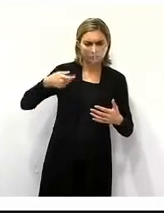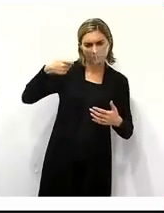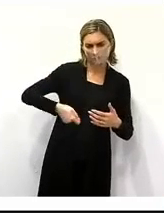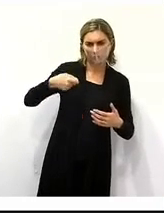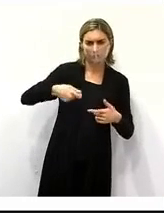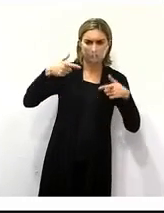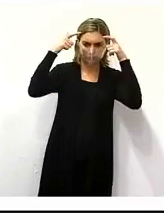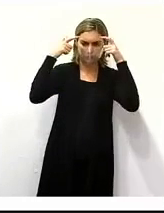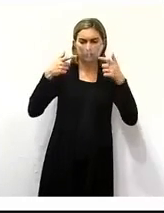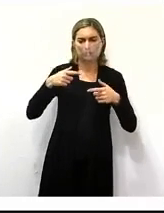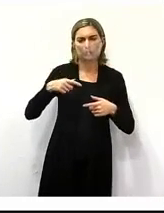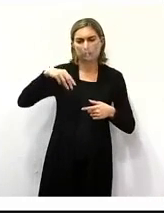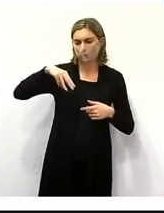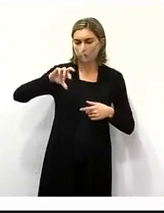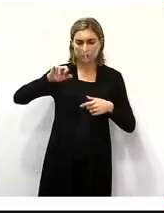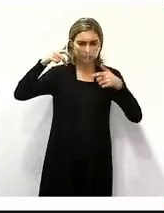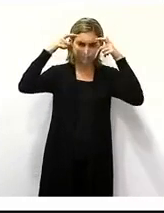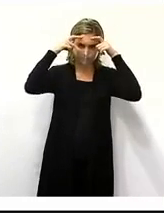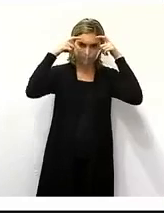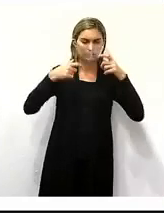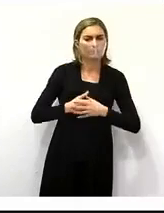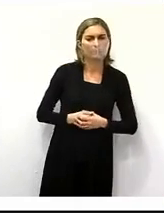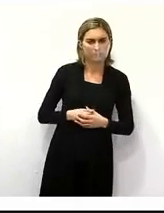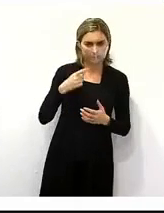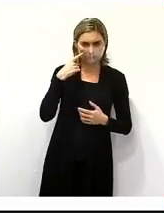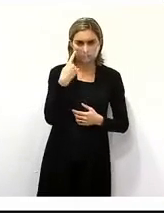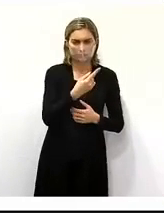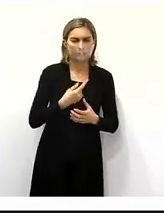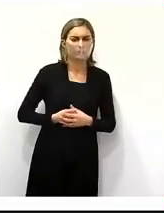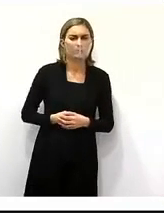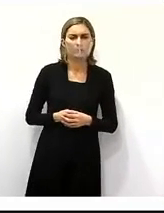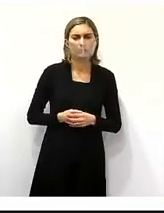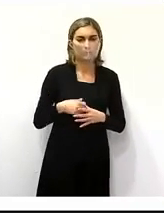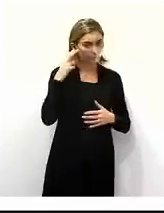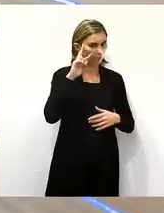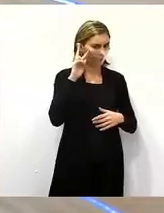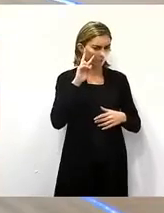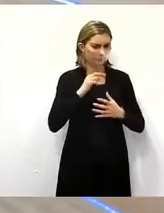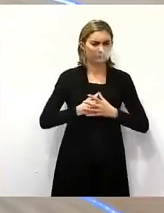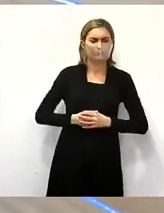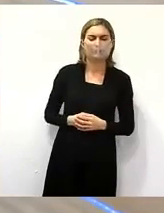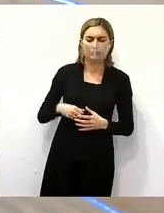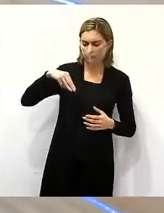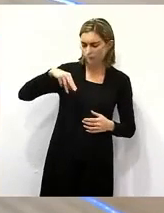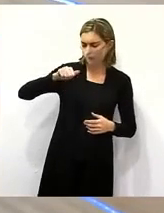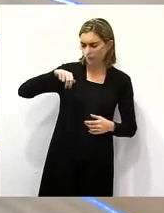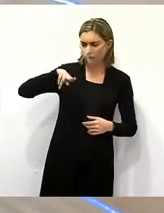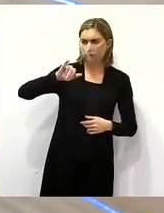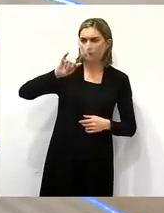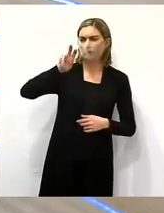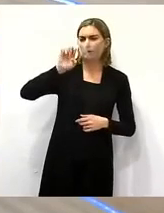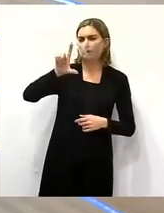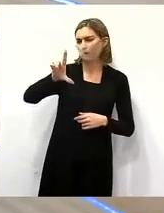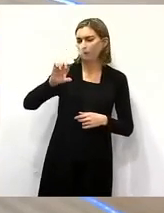e o moral do príncipe. Aqui comigo, olha só, gente. Lembre-se, Maquiavel